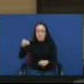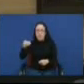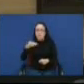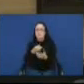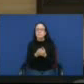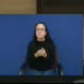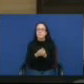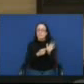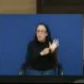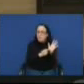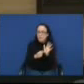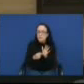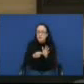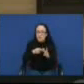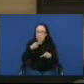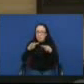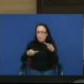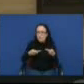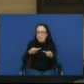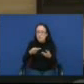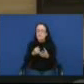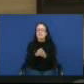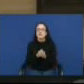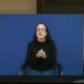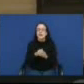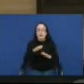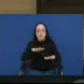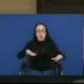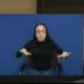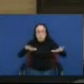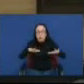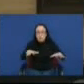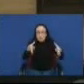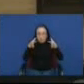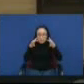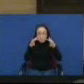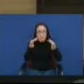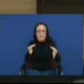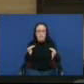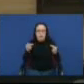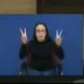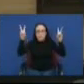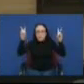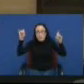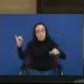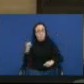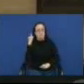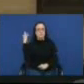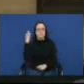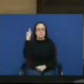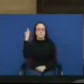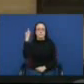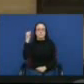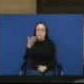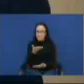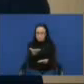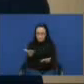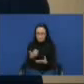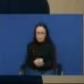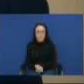importância, assunto este que eu peço a atenção de todos os senhores e senhoras e daqueles que nos acompanham pela TV Câmara. A senhora tem a